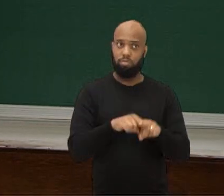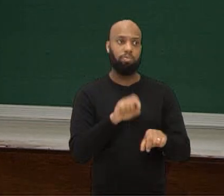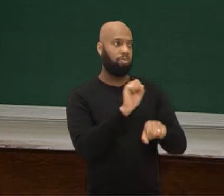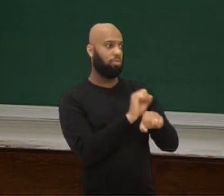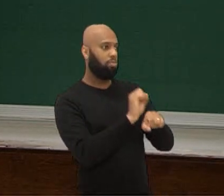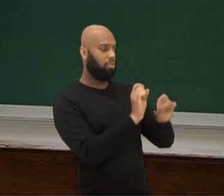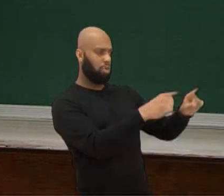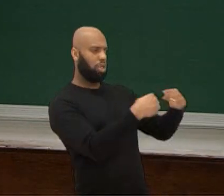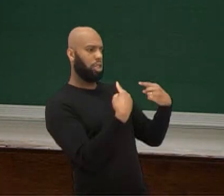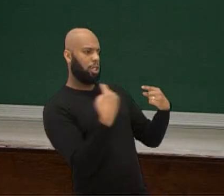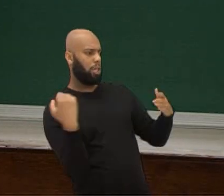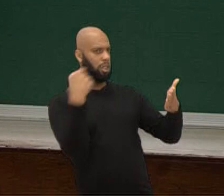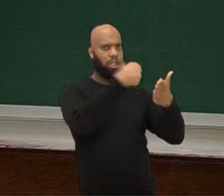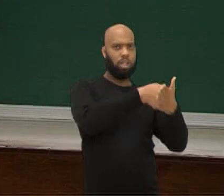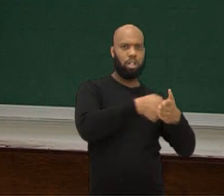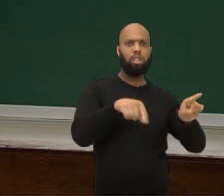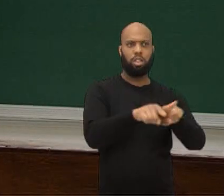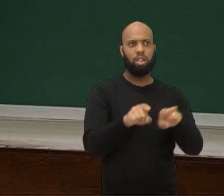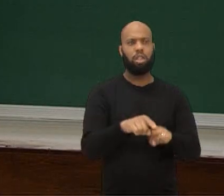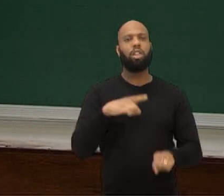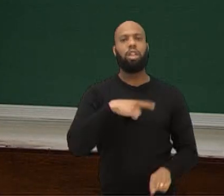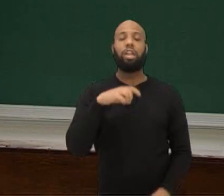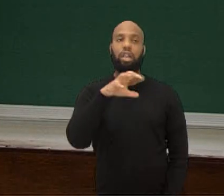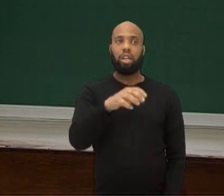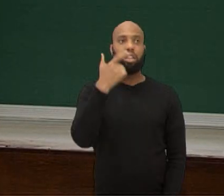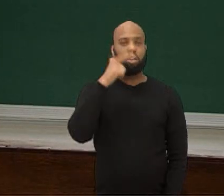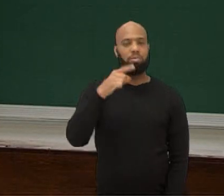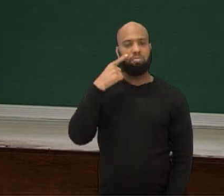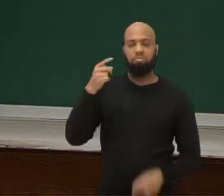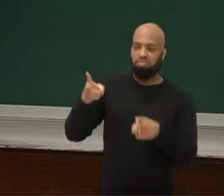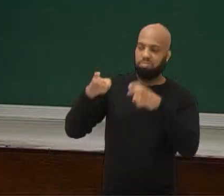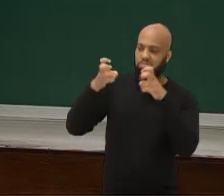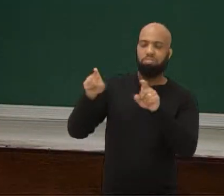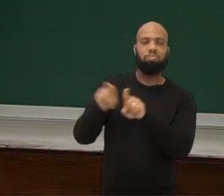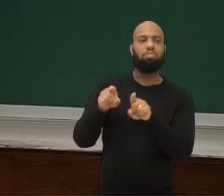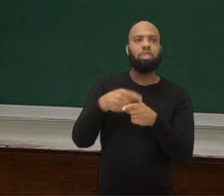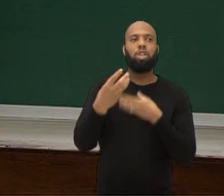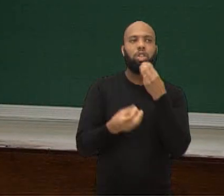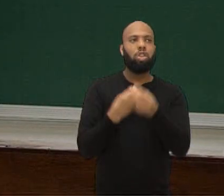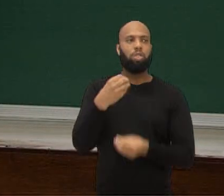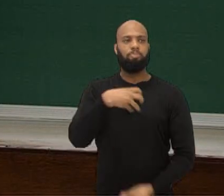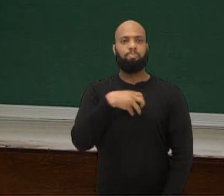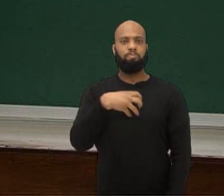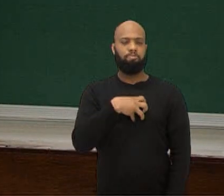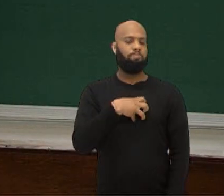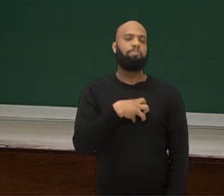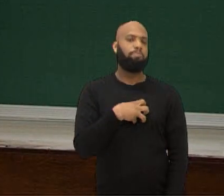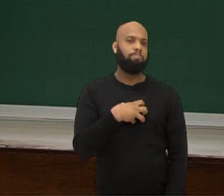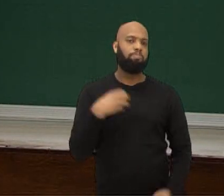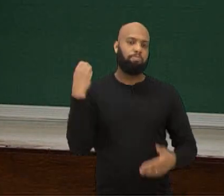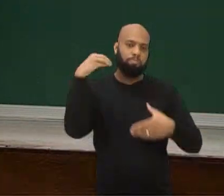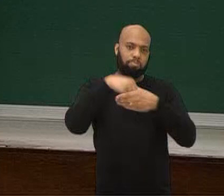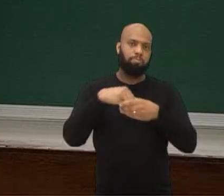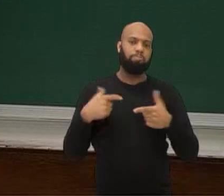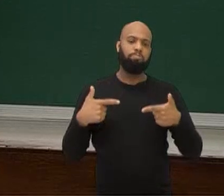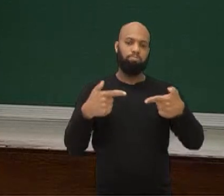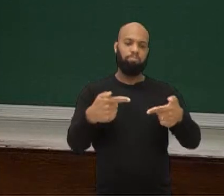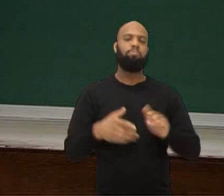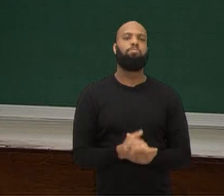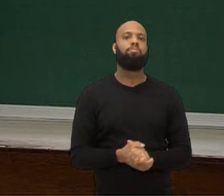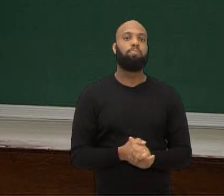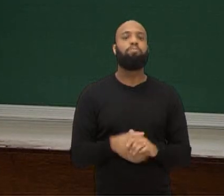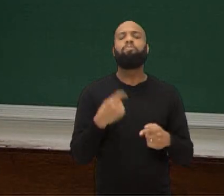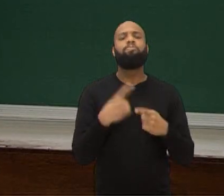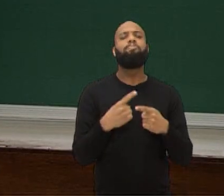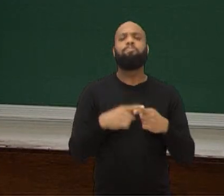esperando o inimigo. Enfim, a gente consegue, por essa gravura, ver a disposição na luta. E por que a gente